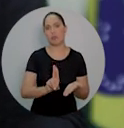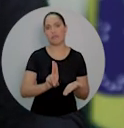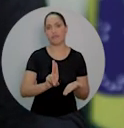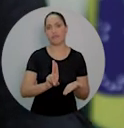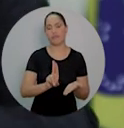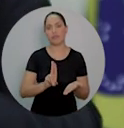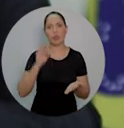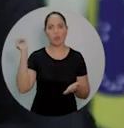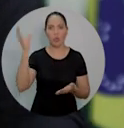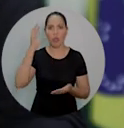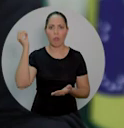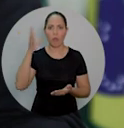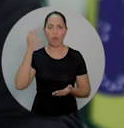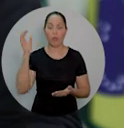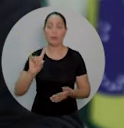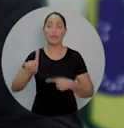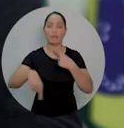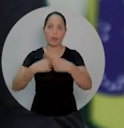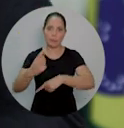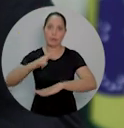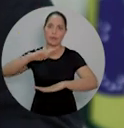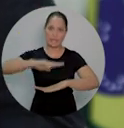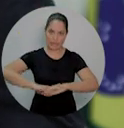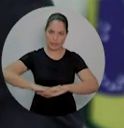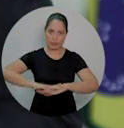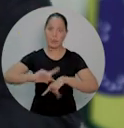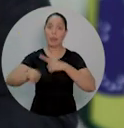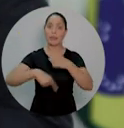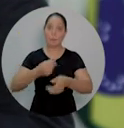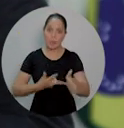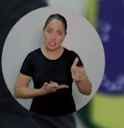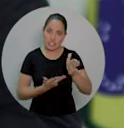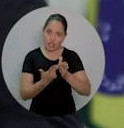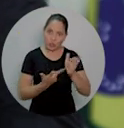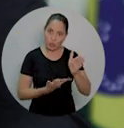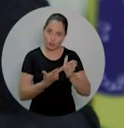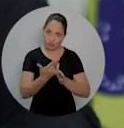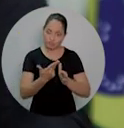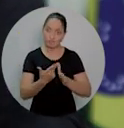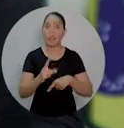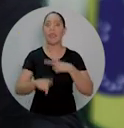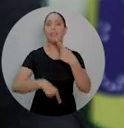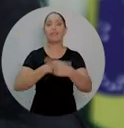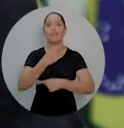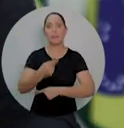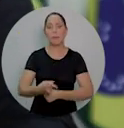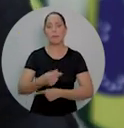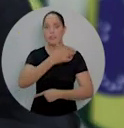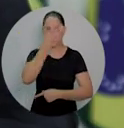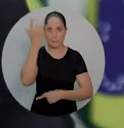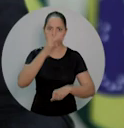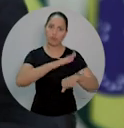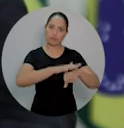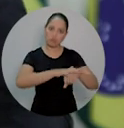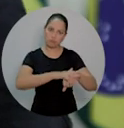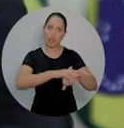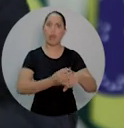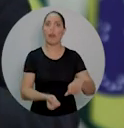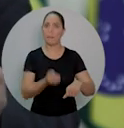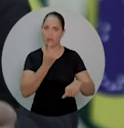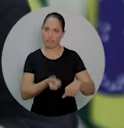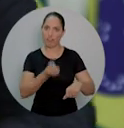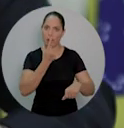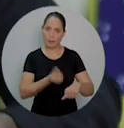seguida, vem a internação do acidentado, seguido do procedimento cirúrgico e, por último, a recuperação do acidentado através